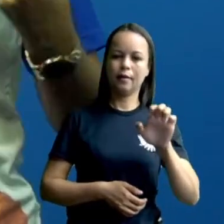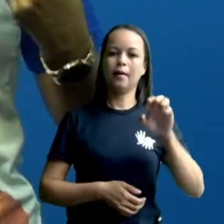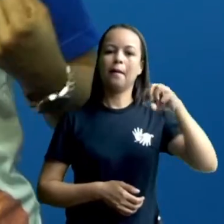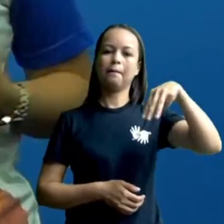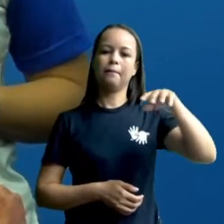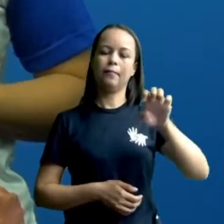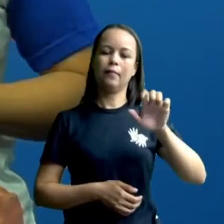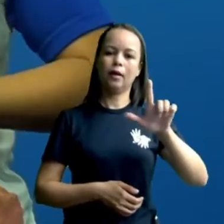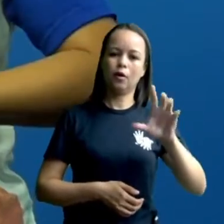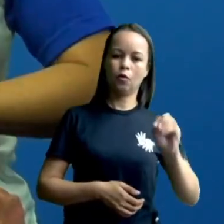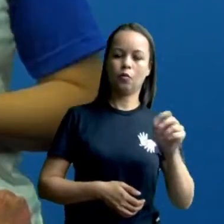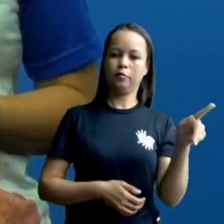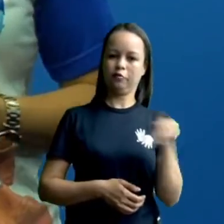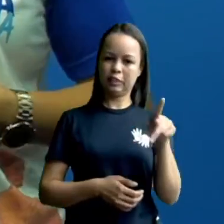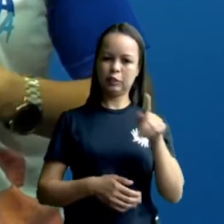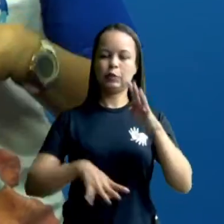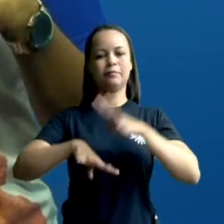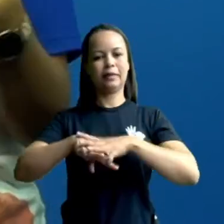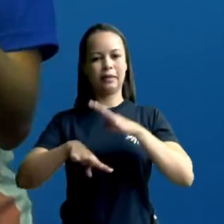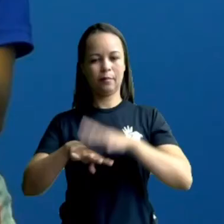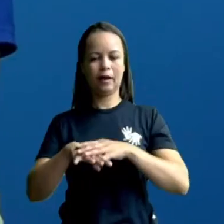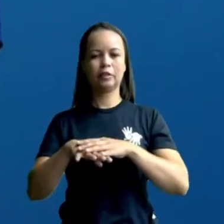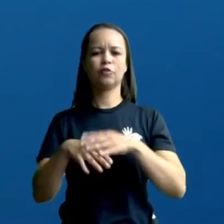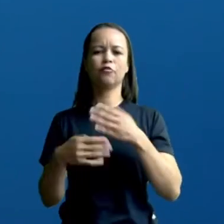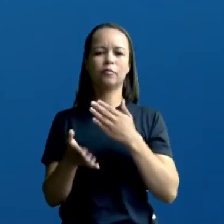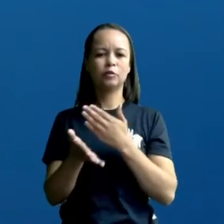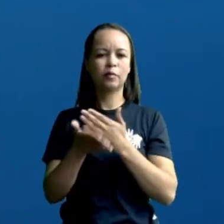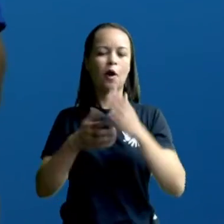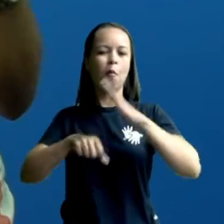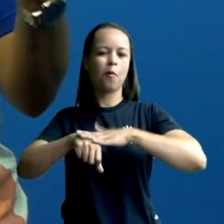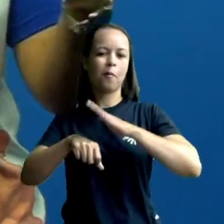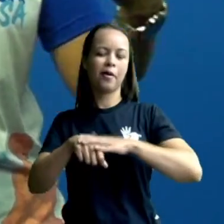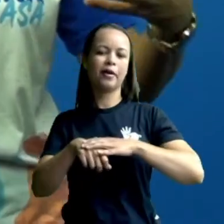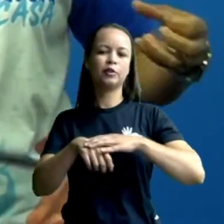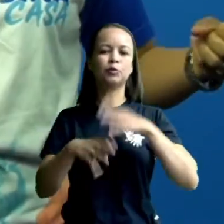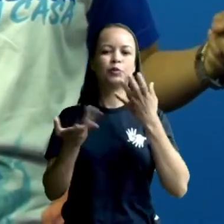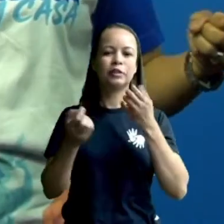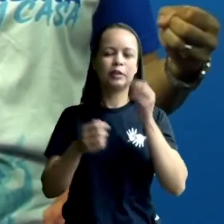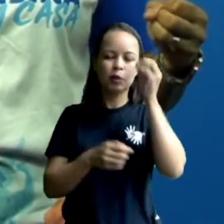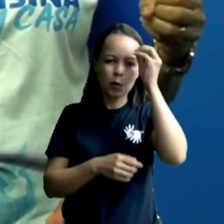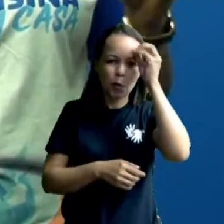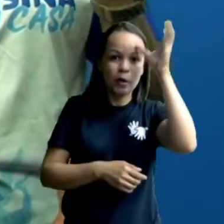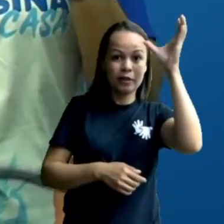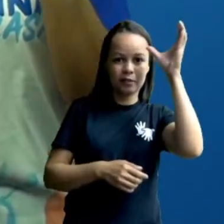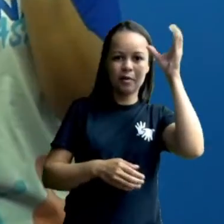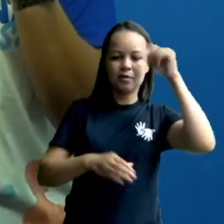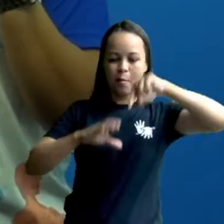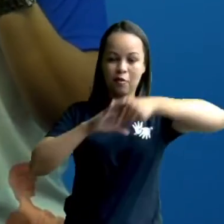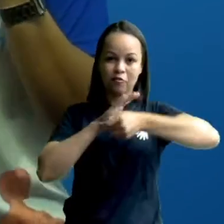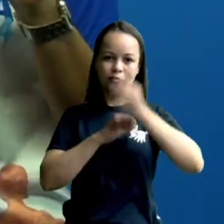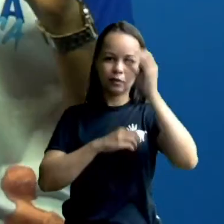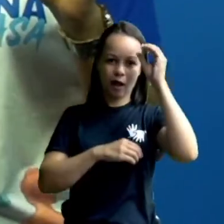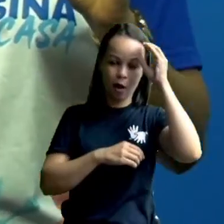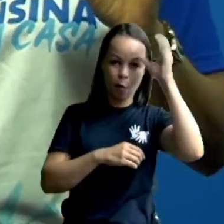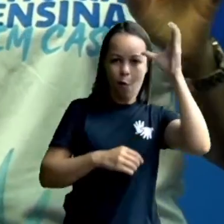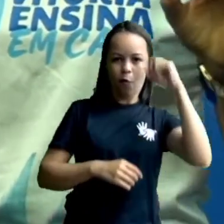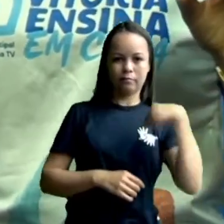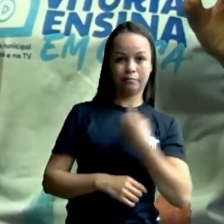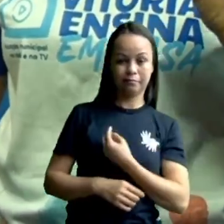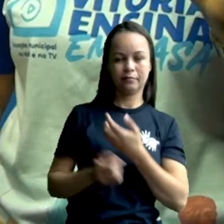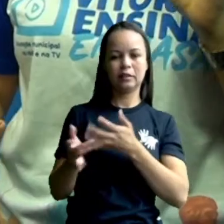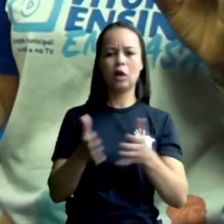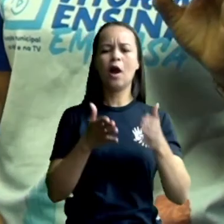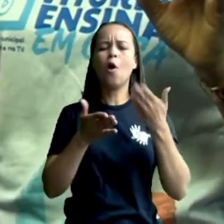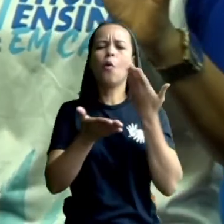e vamos agora ir para mais um momento de conhecimento, aprofundar aí nossos conhecimentos. Hoje a gente vai